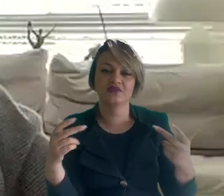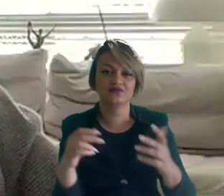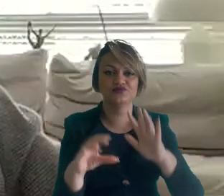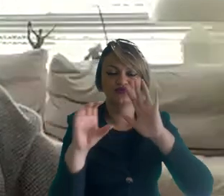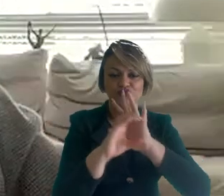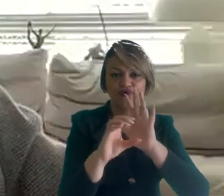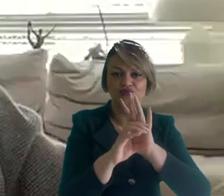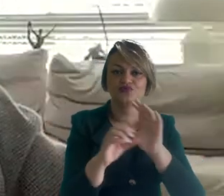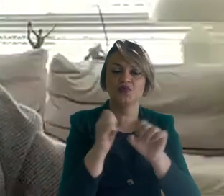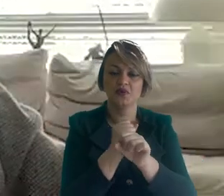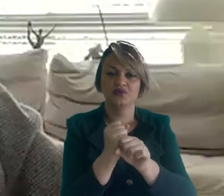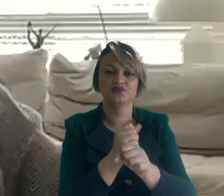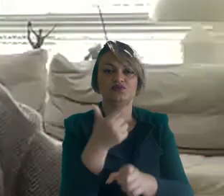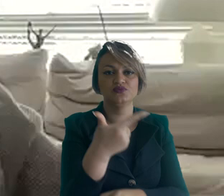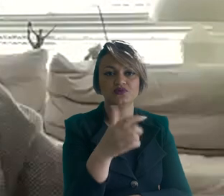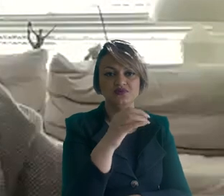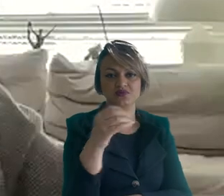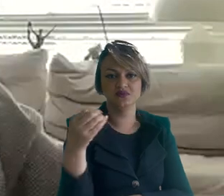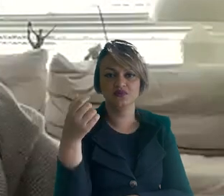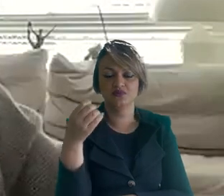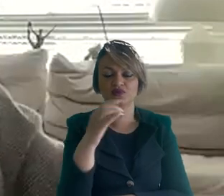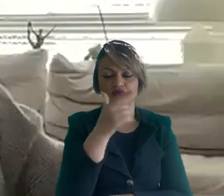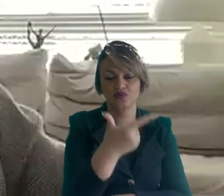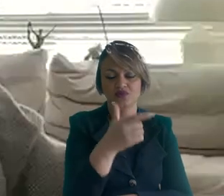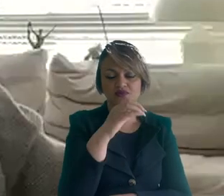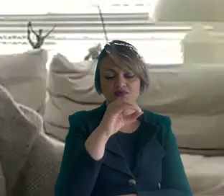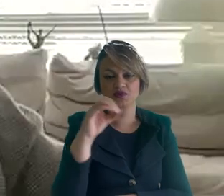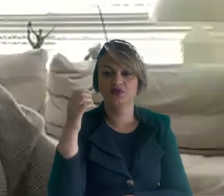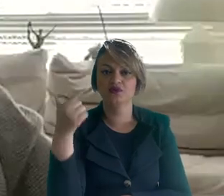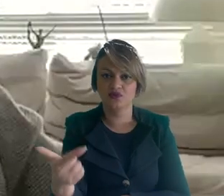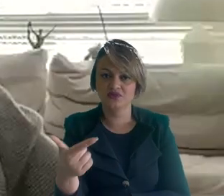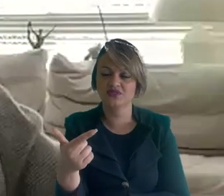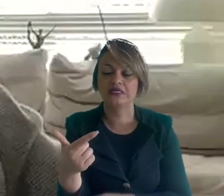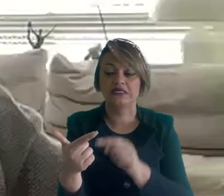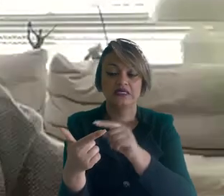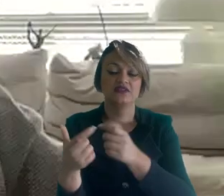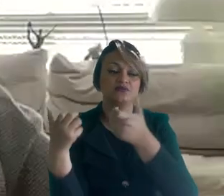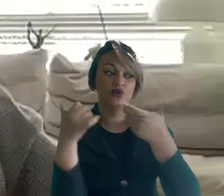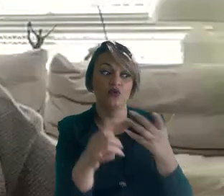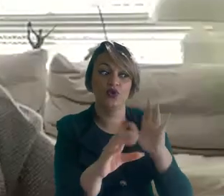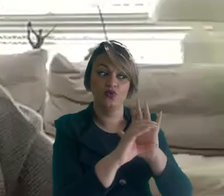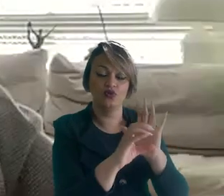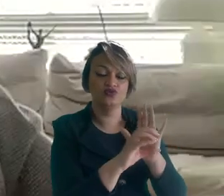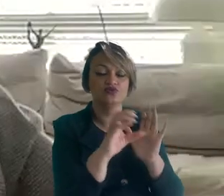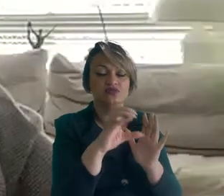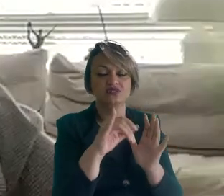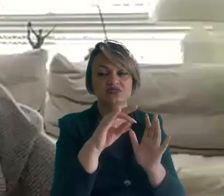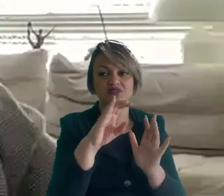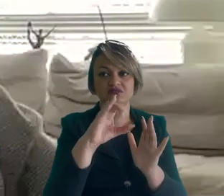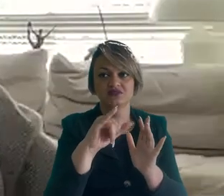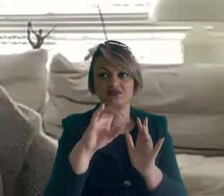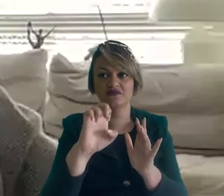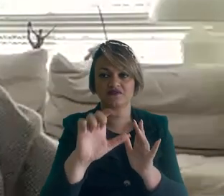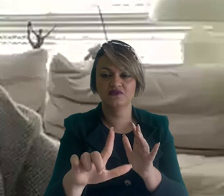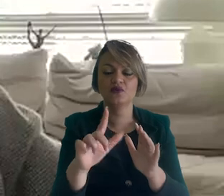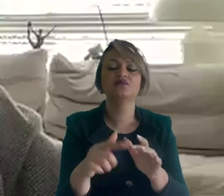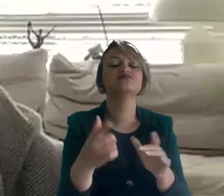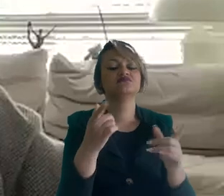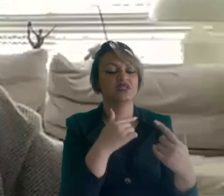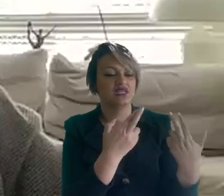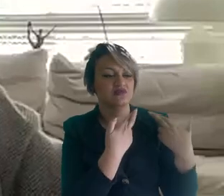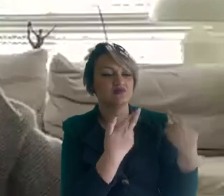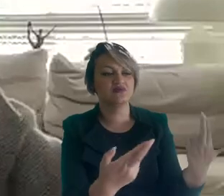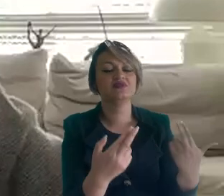código de 2002 que diz que existe no código civil um espectro grandioso de